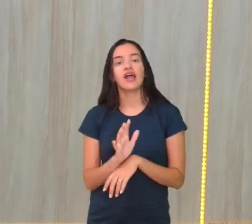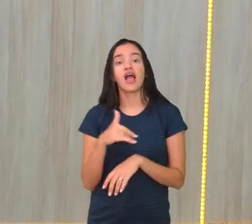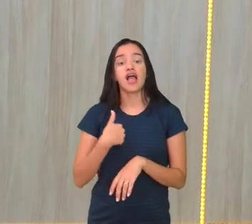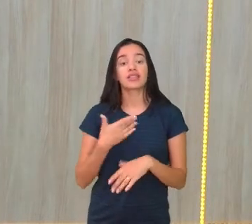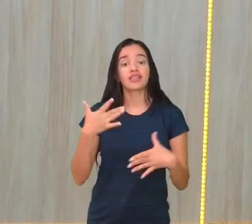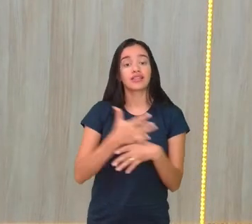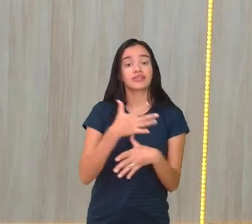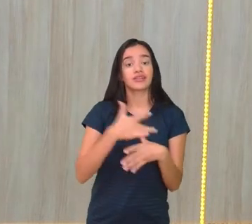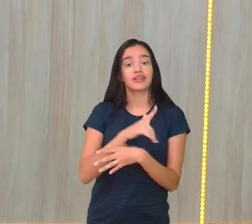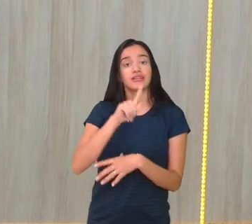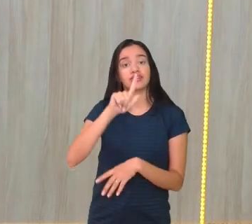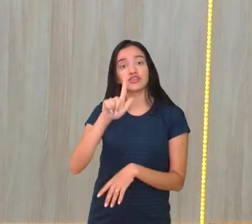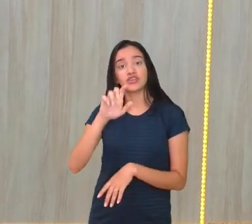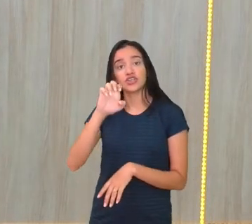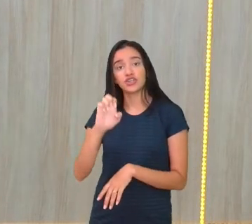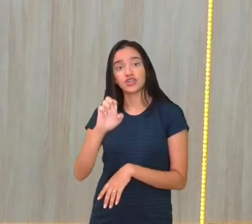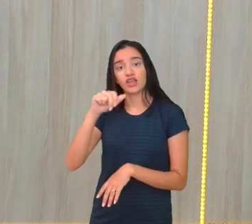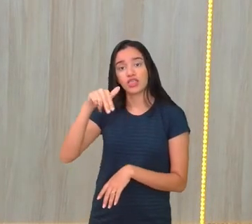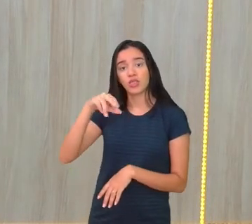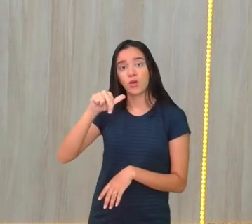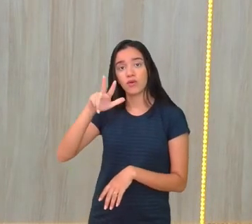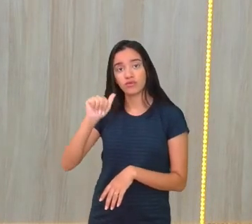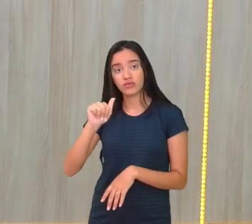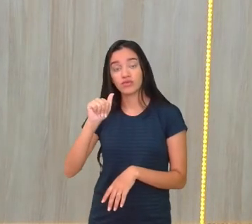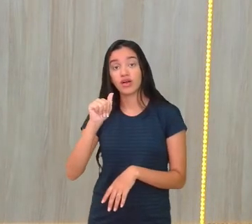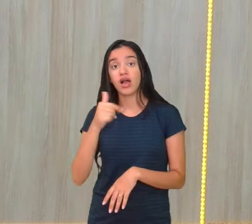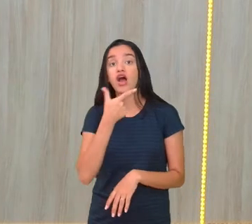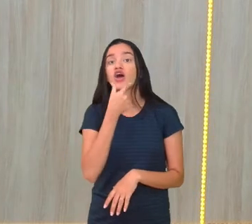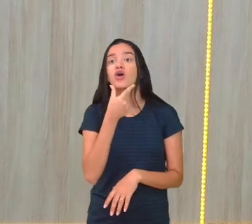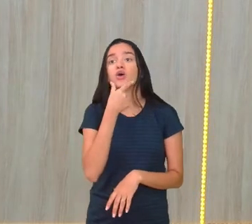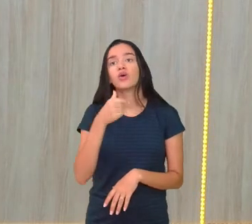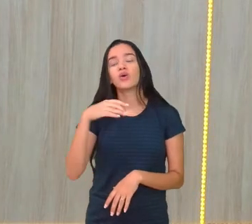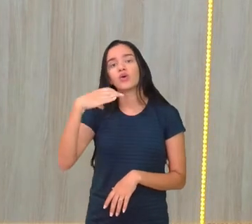Gênova, né? Pertencente à Itália, né? O Cristóvão Colombo,